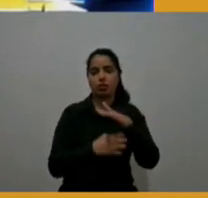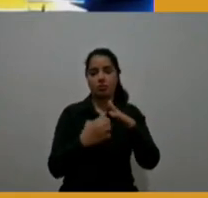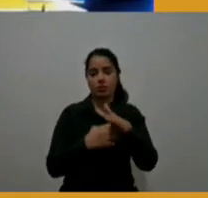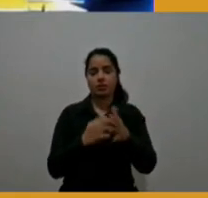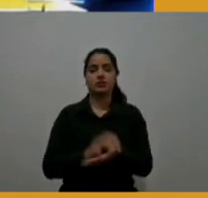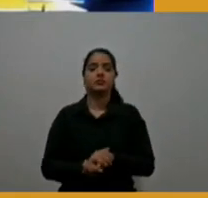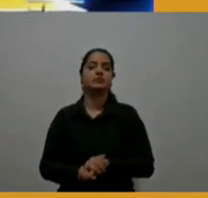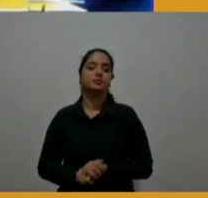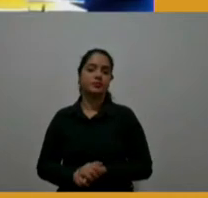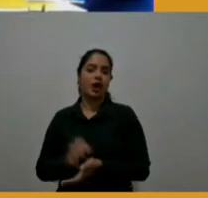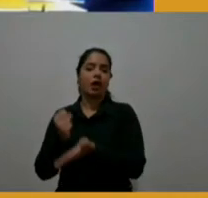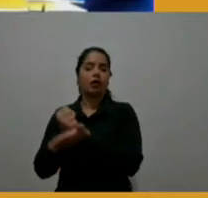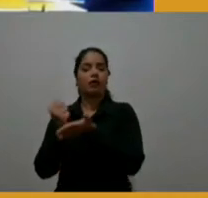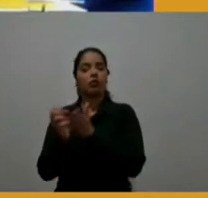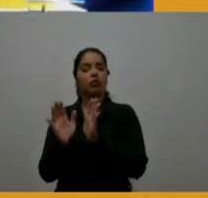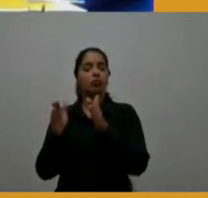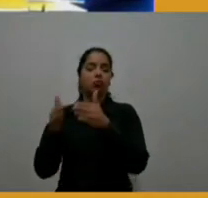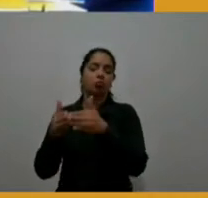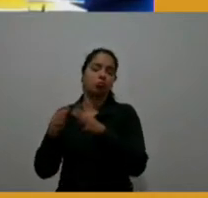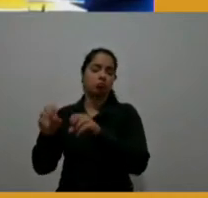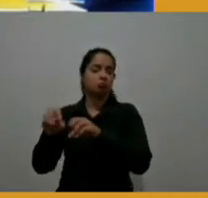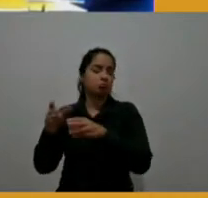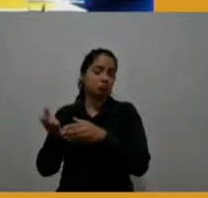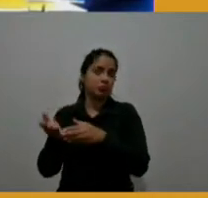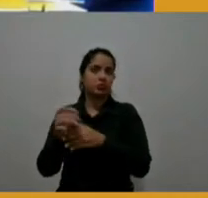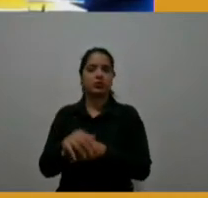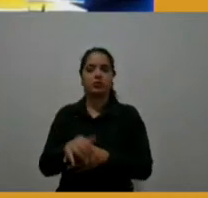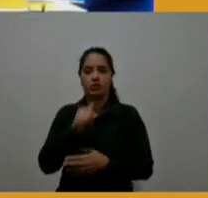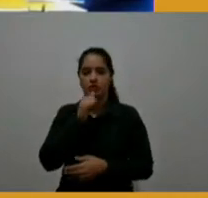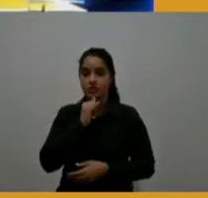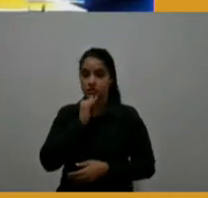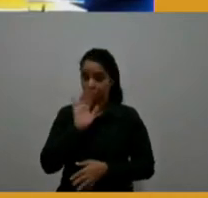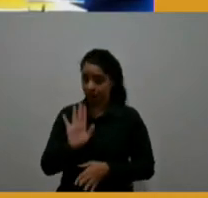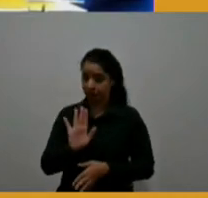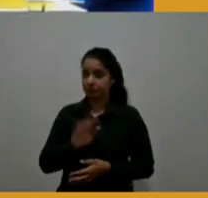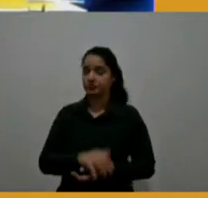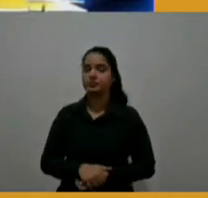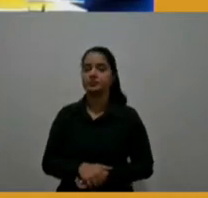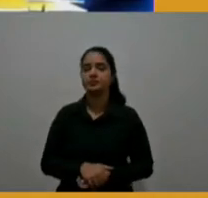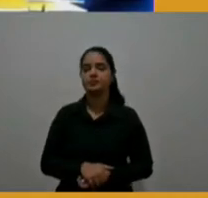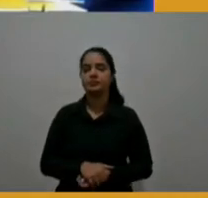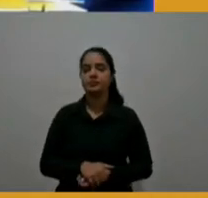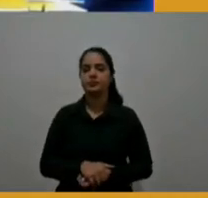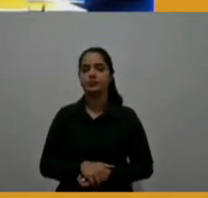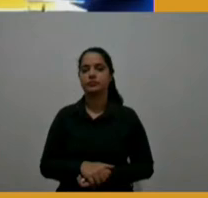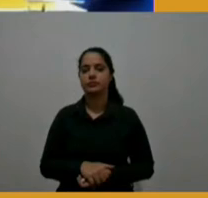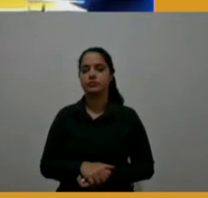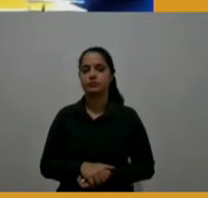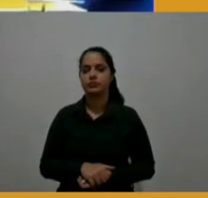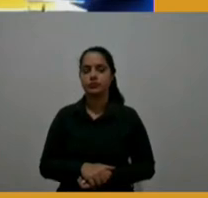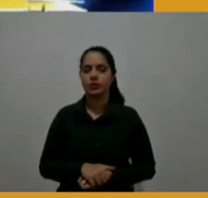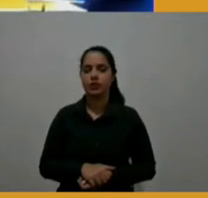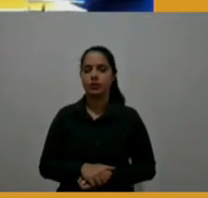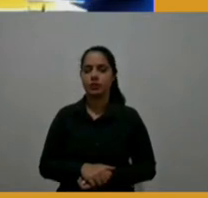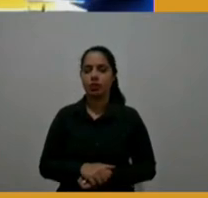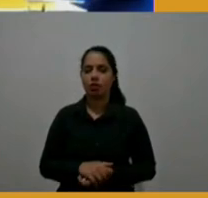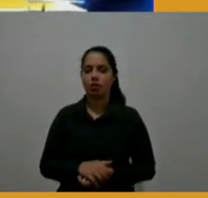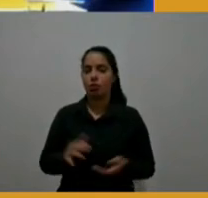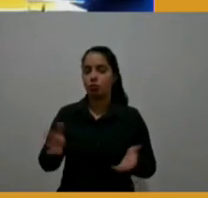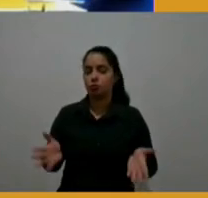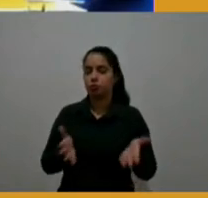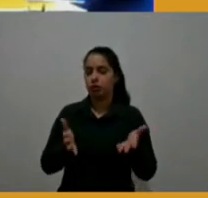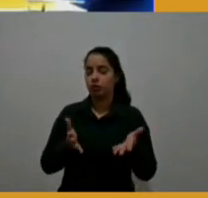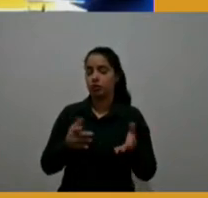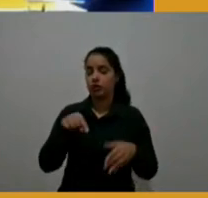educação, etc., etc. Só observem bem. Às vezes, nós assistimos, por exemplo, nesse período da pandemia,